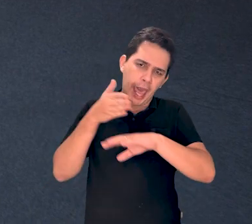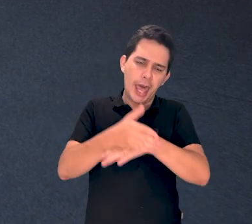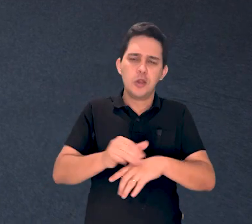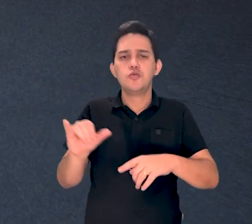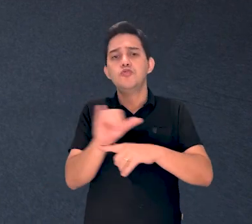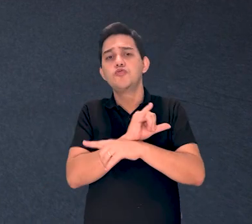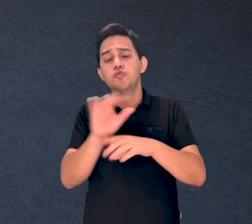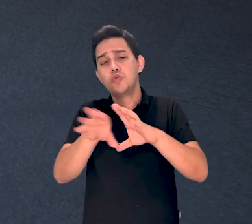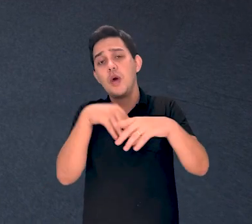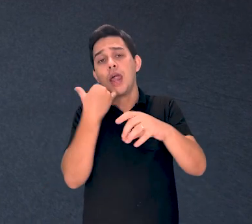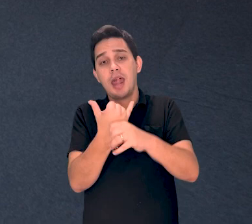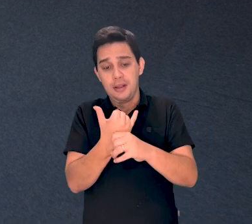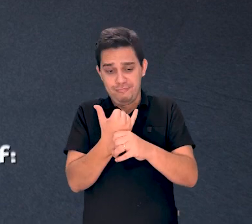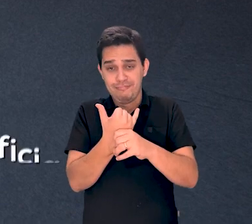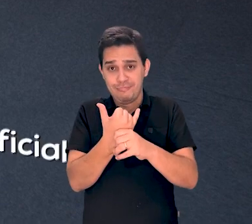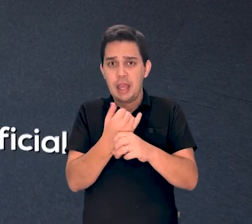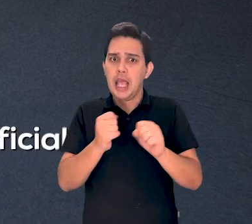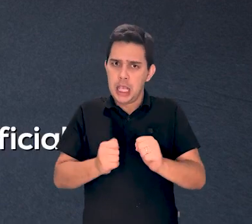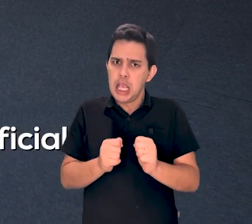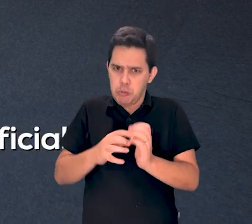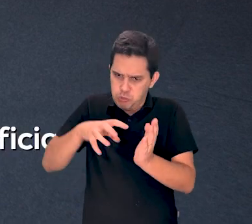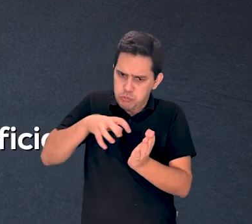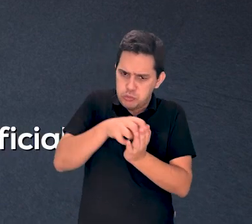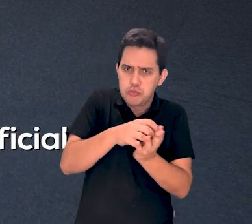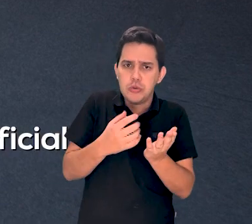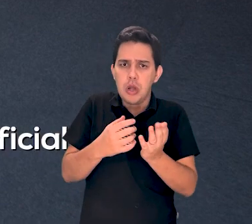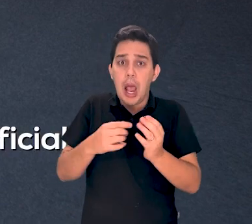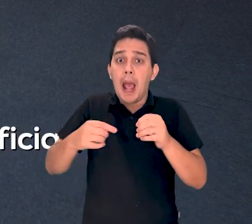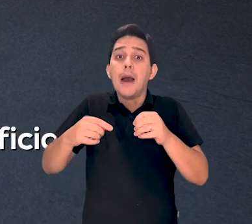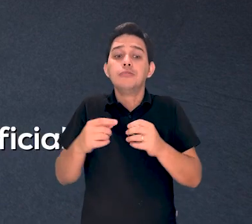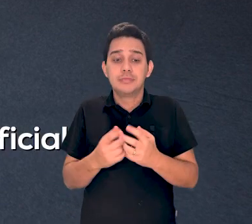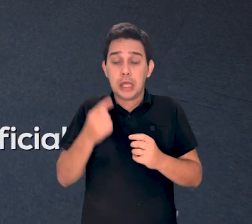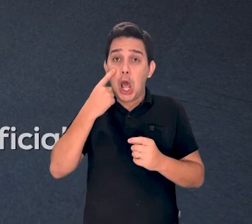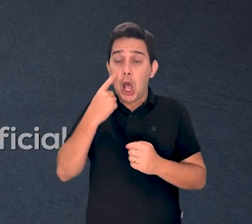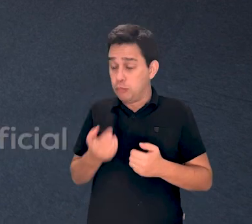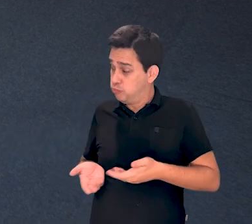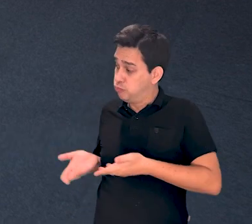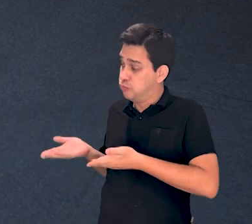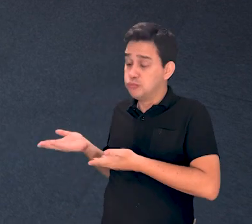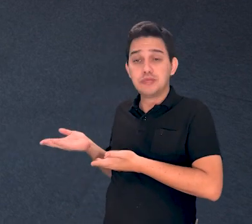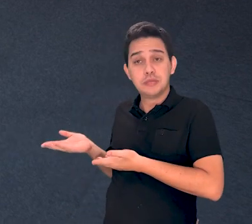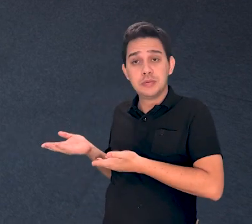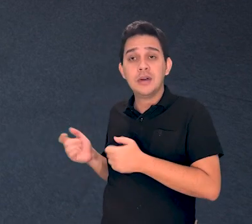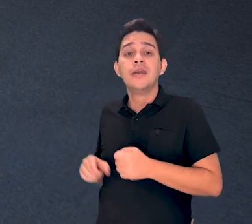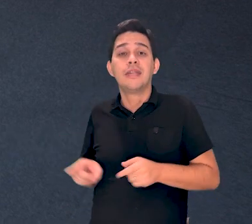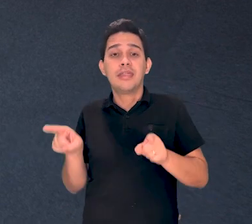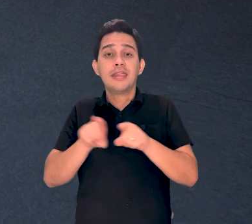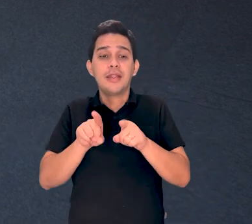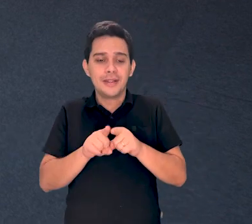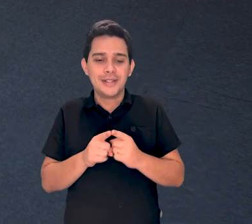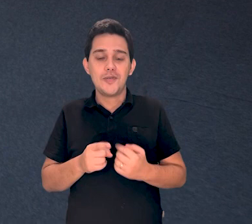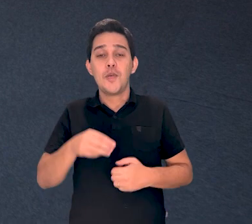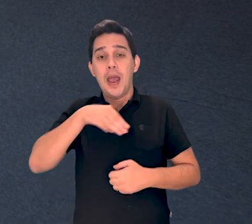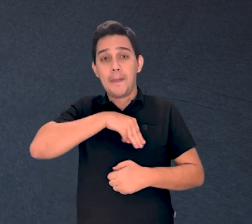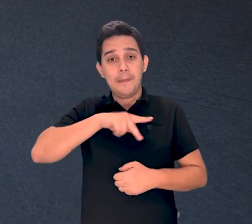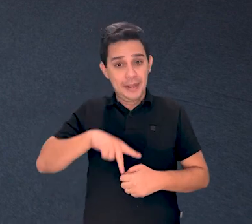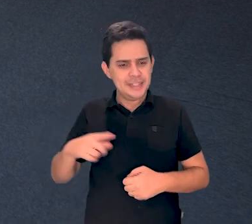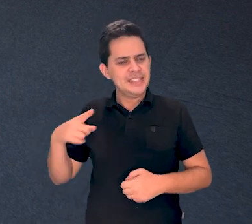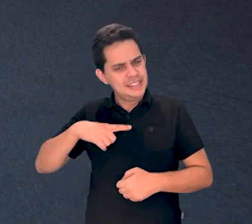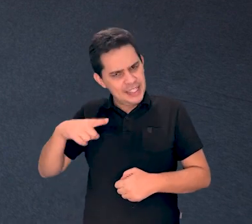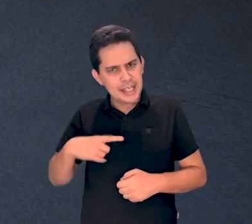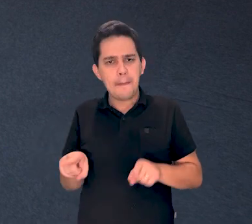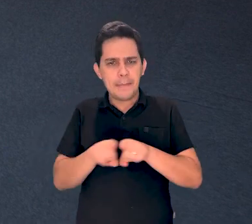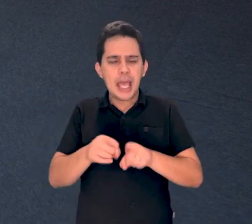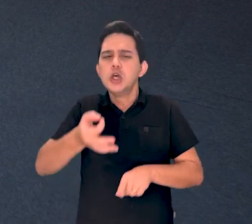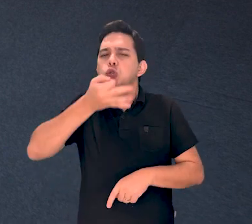oficial no YouTube e não deixe de nos seguir nas nossas redes sociais que estão aparecendo na parte inferior da tela o MP cidadão também